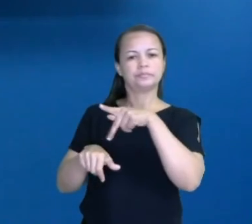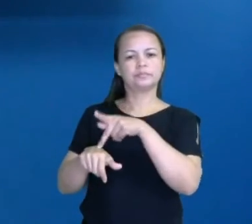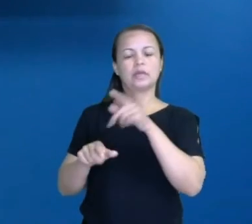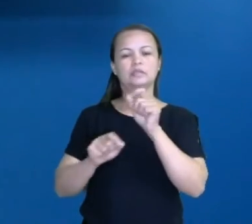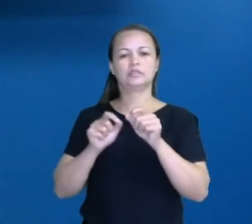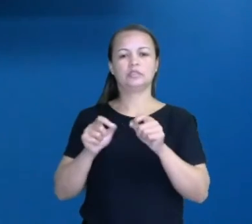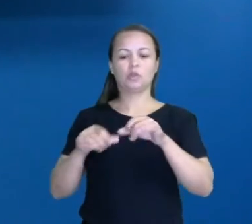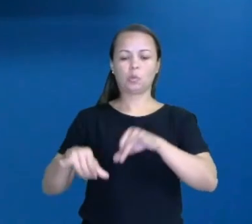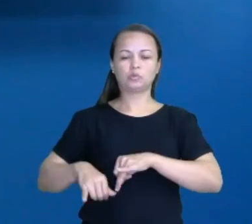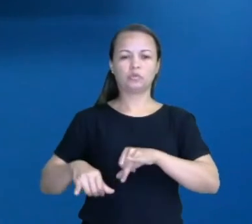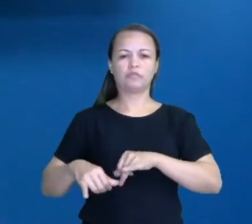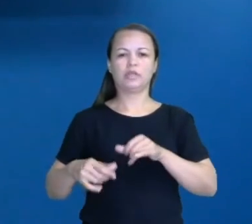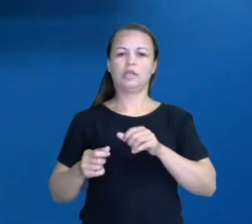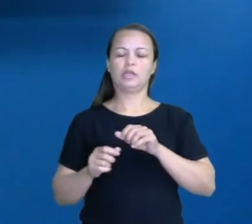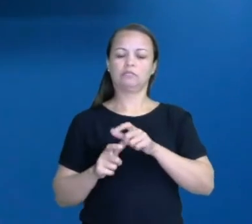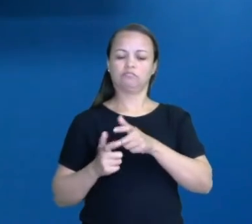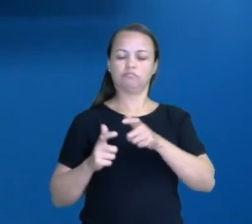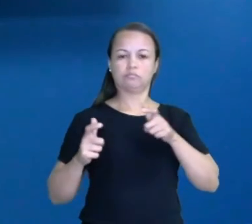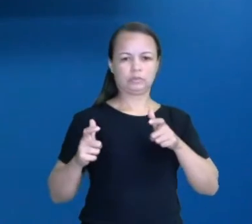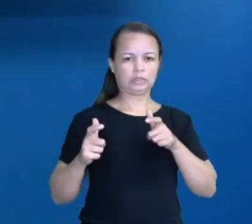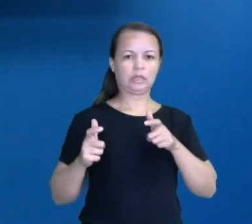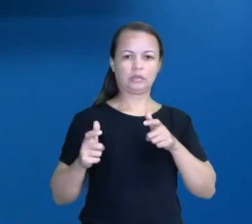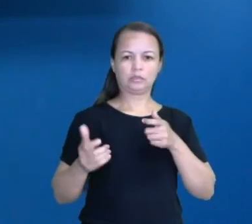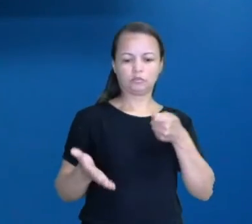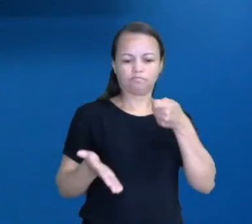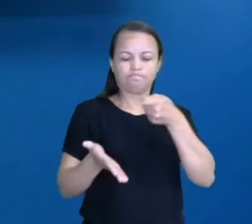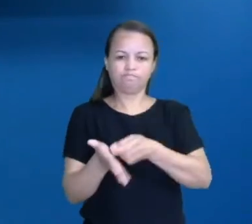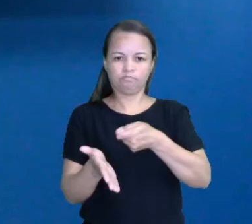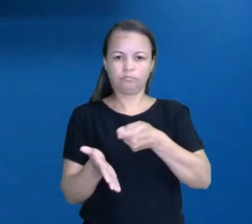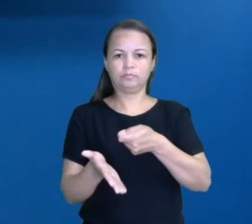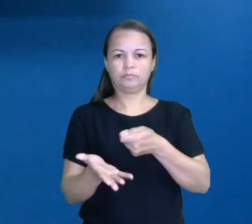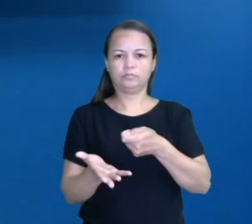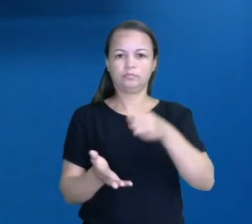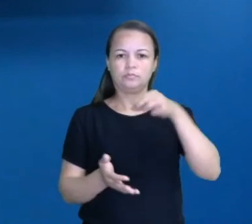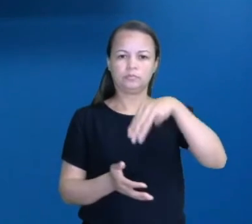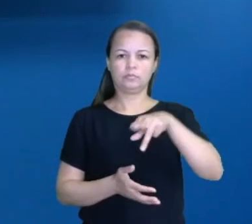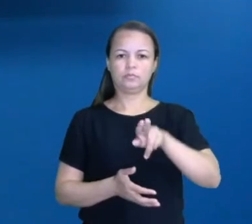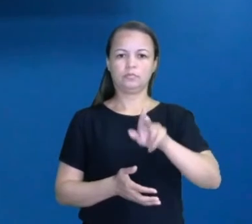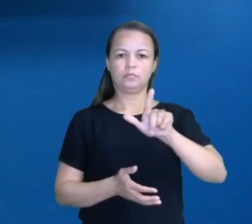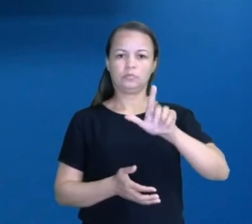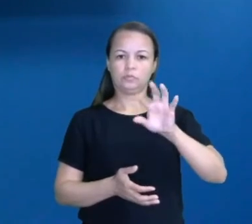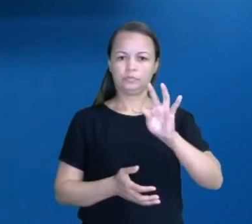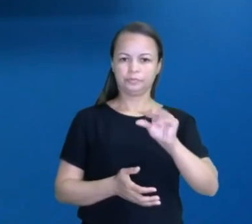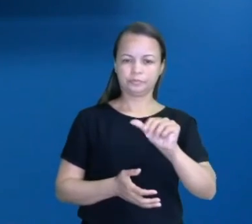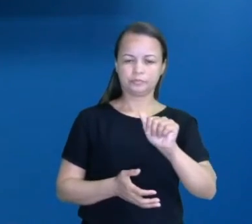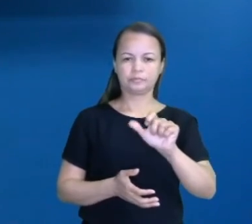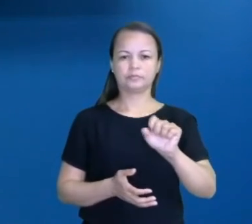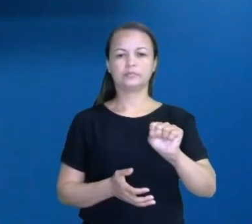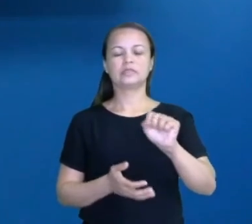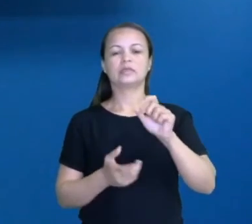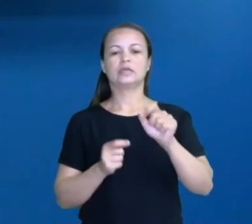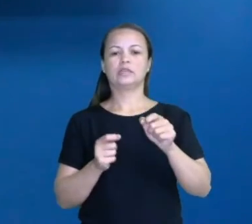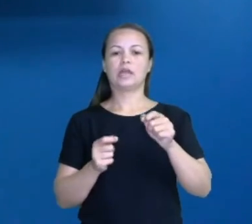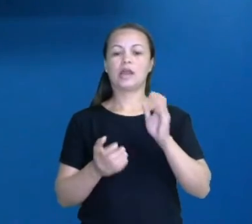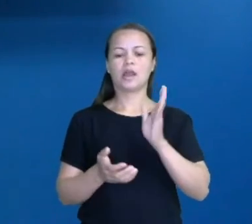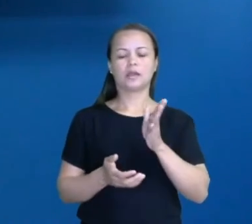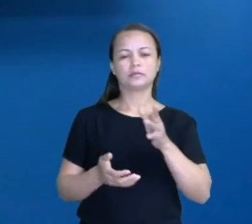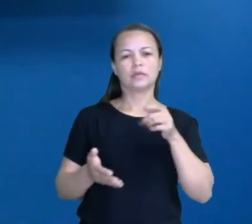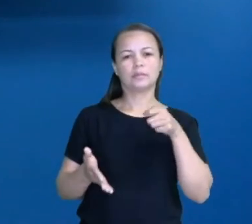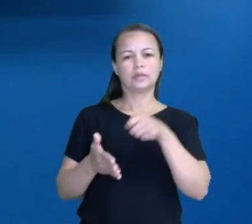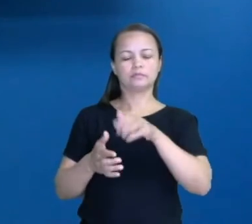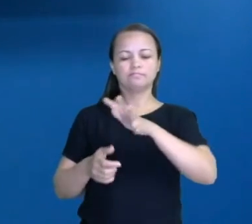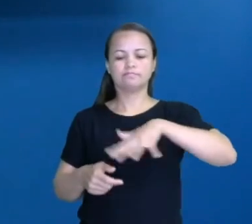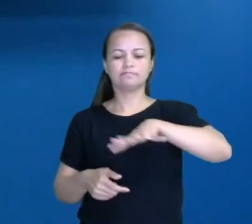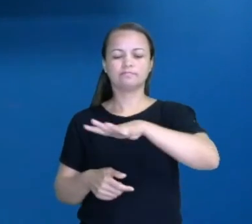não sofrer grandes sanções, não sofrer grandes multas, a pretexto de que ela gere emprego naquela região. Então,